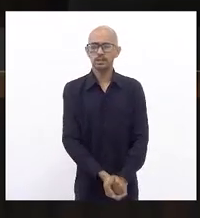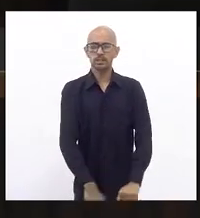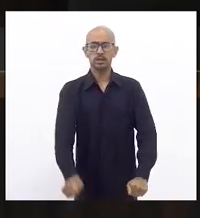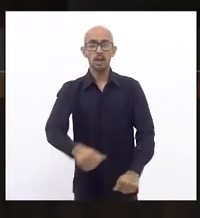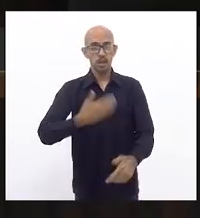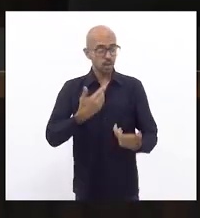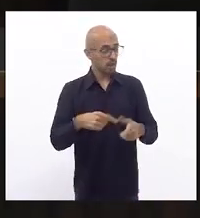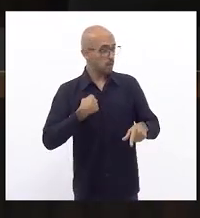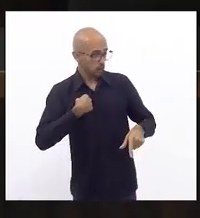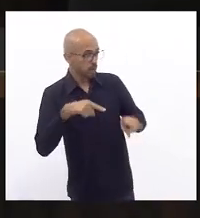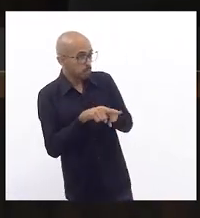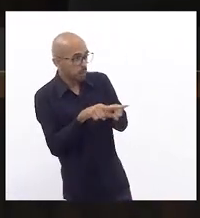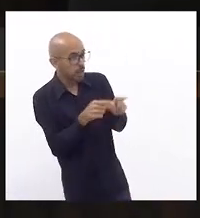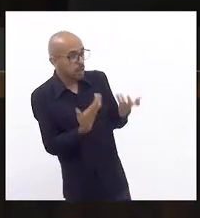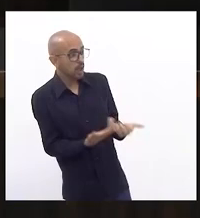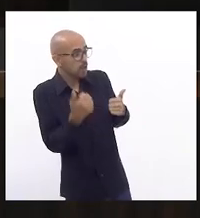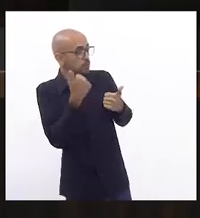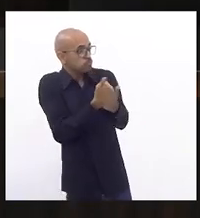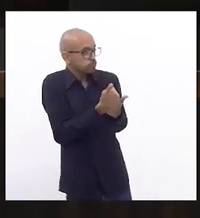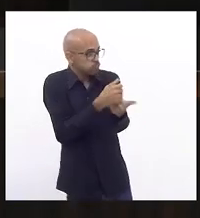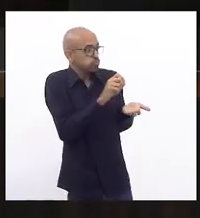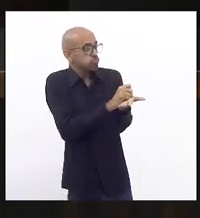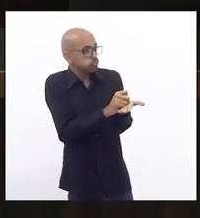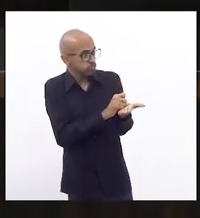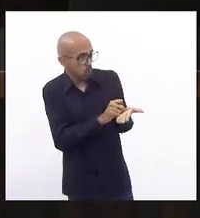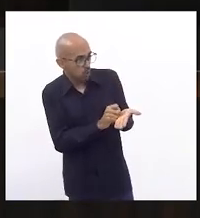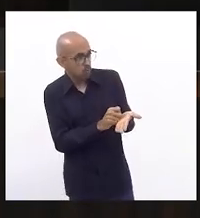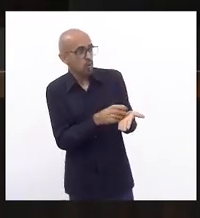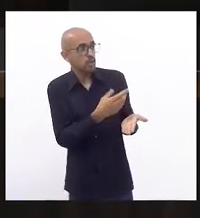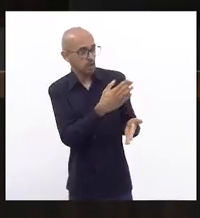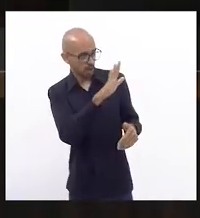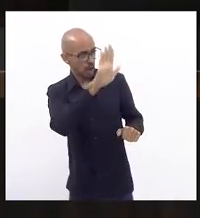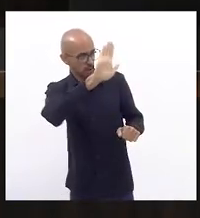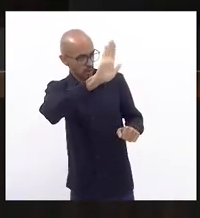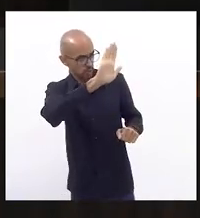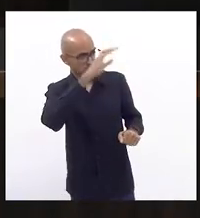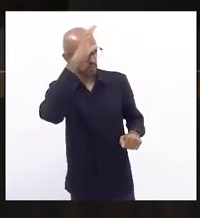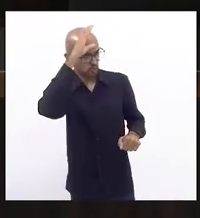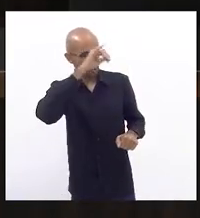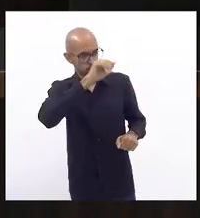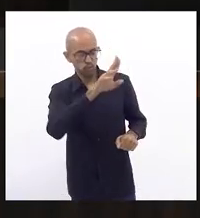Com certeza o deputado Gustavo Schmidt já abriu aí para todos nós.